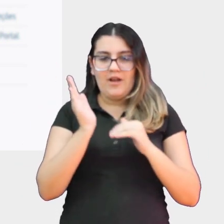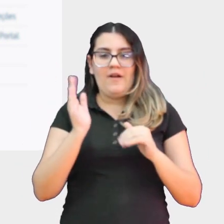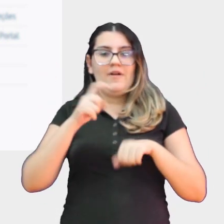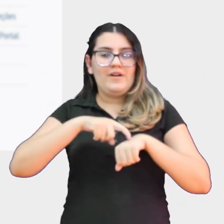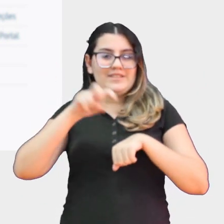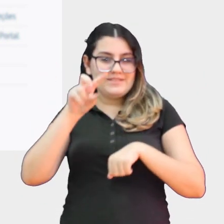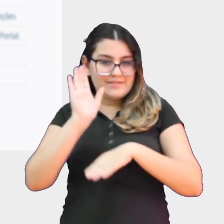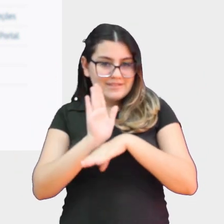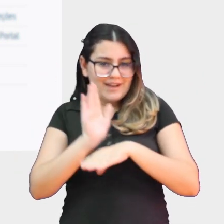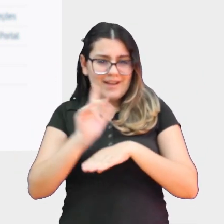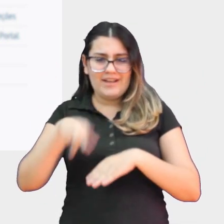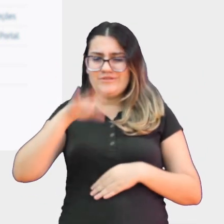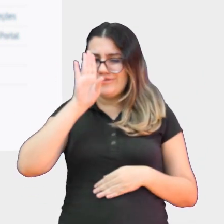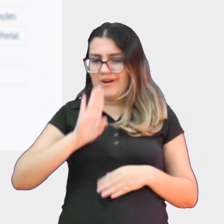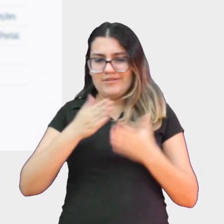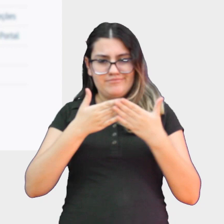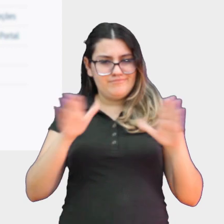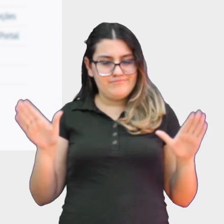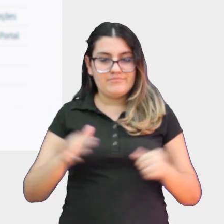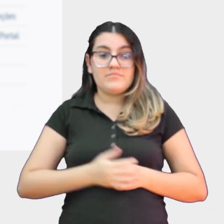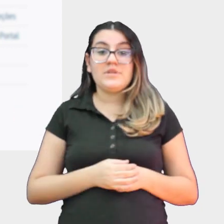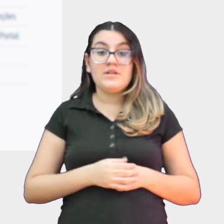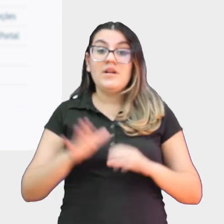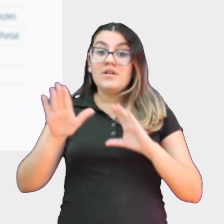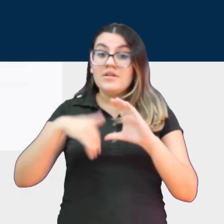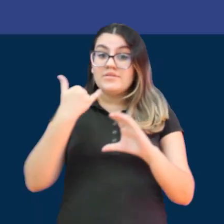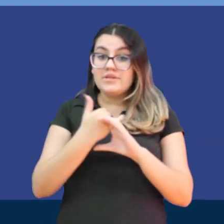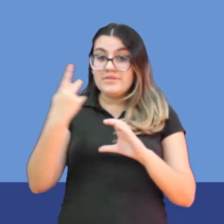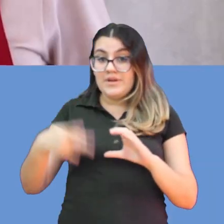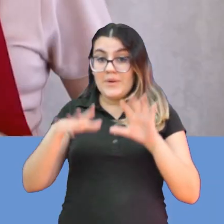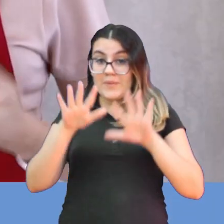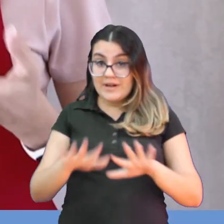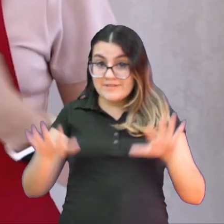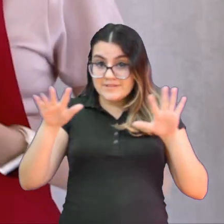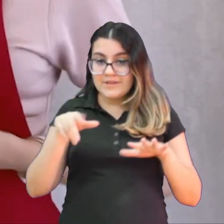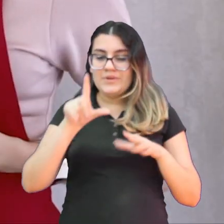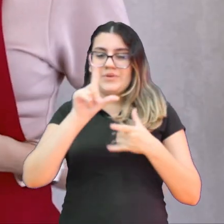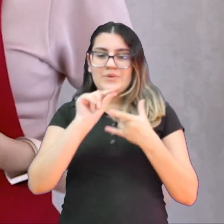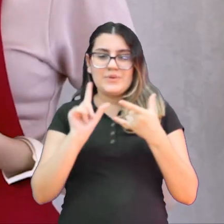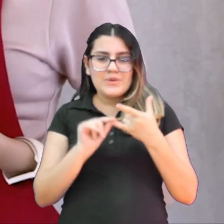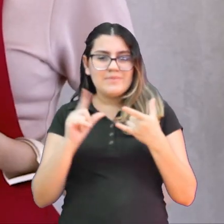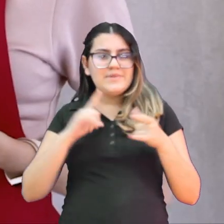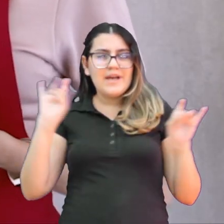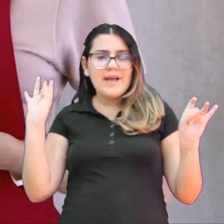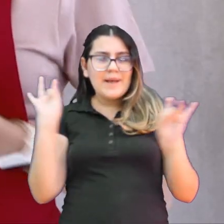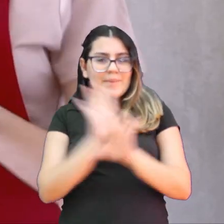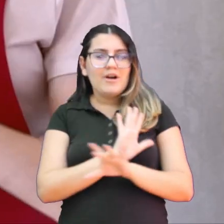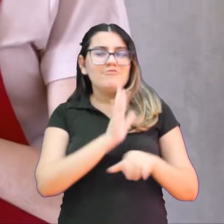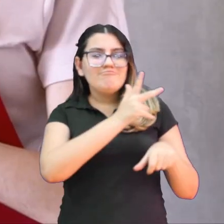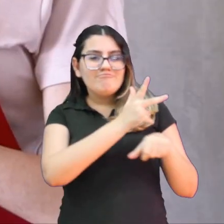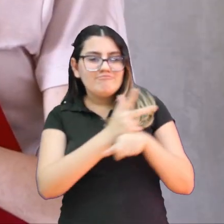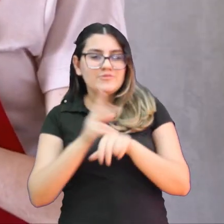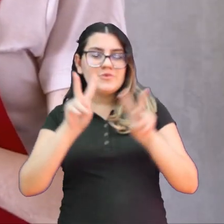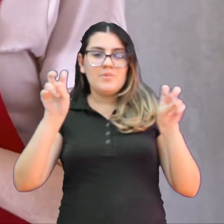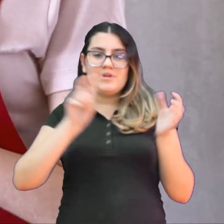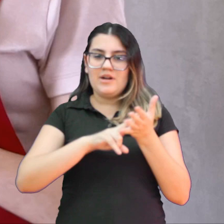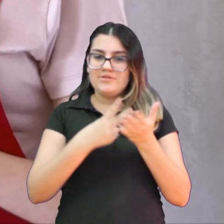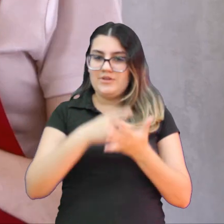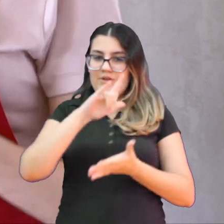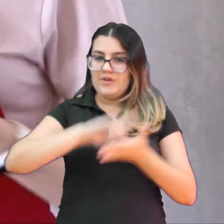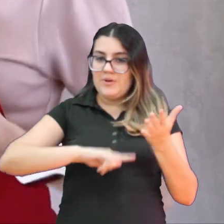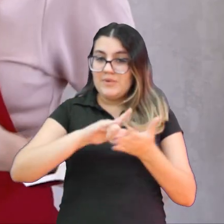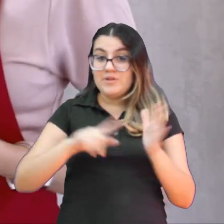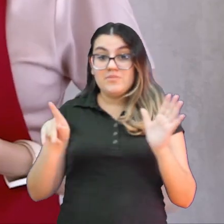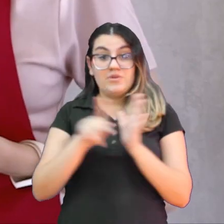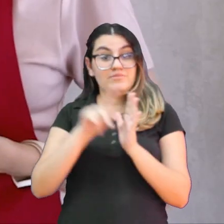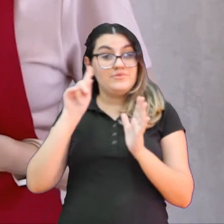Concha Acústica a partir das 5 da tarde, é gratuito e aberto ao público. E no canal da UFC TV no YouTube você pode conferir uma reportagem sobre